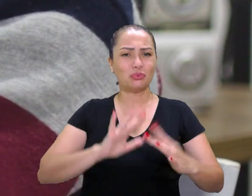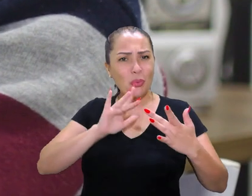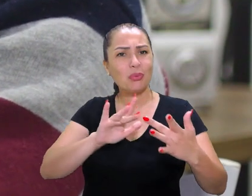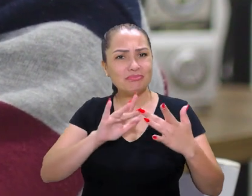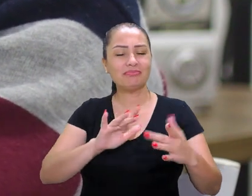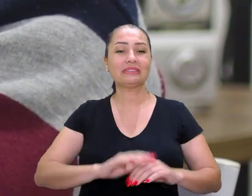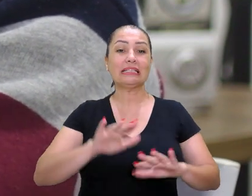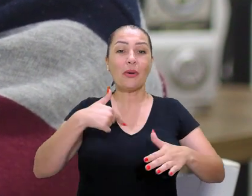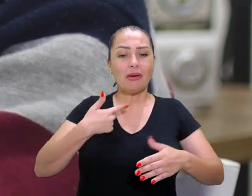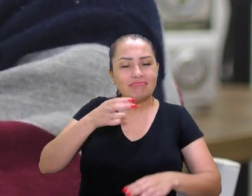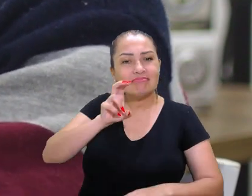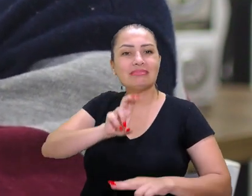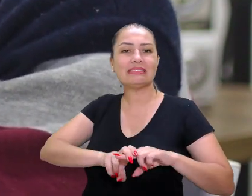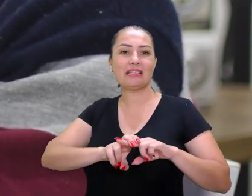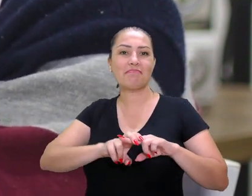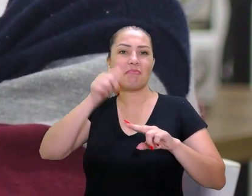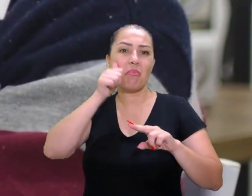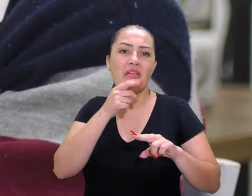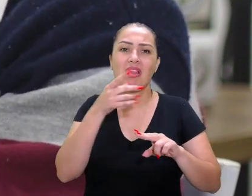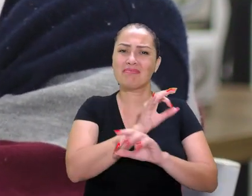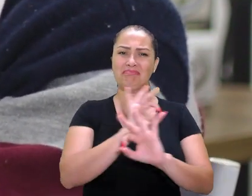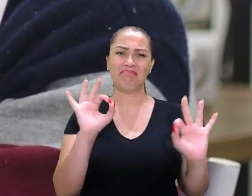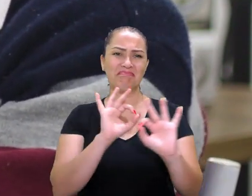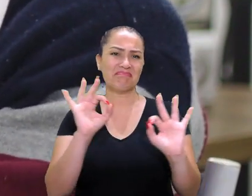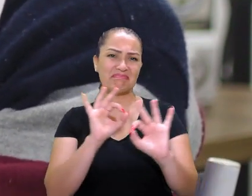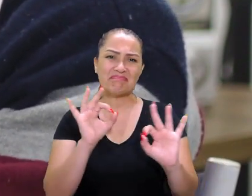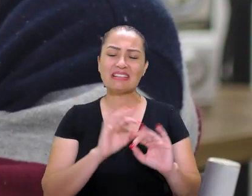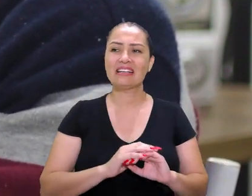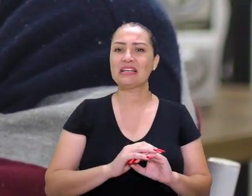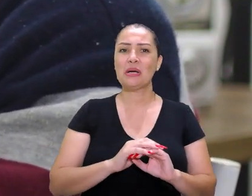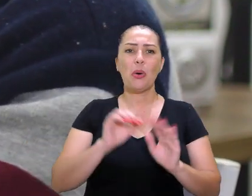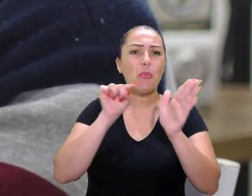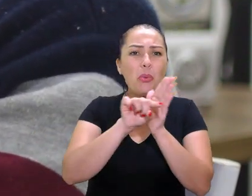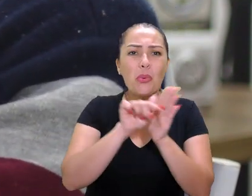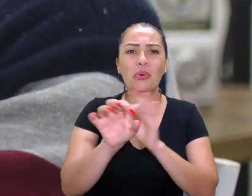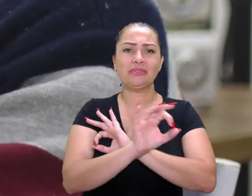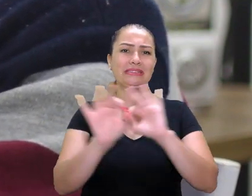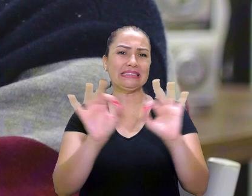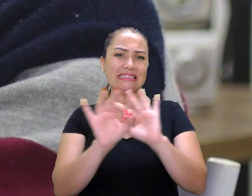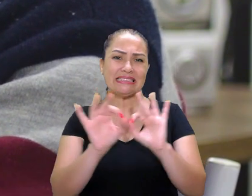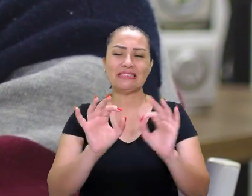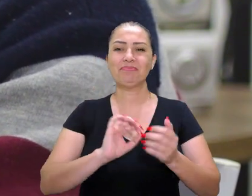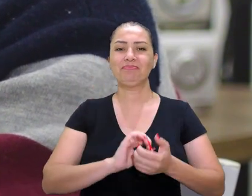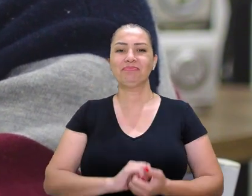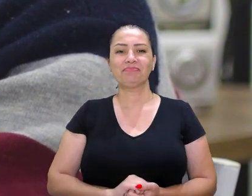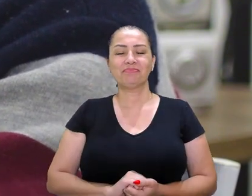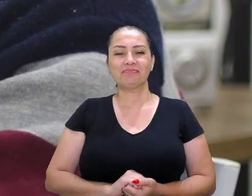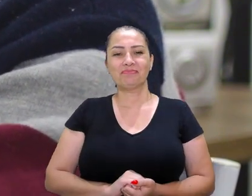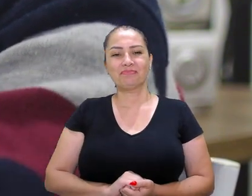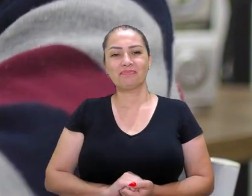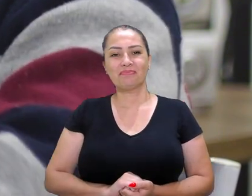eu sentei ali, aquela senhorinha não falava nada, não comentou nada, não buscou nada, não falou nada.